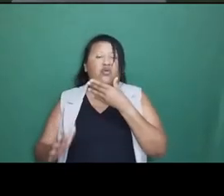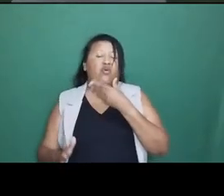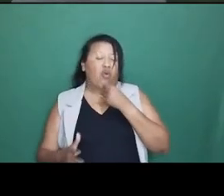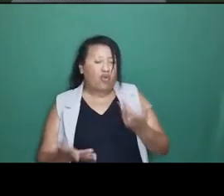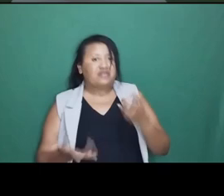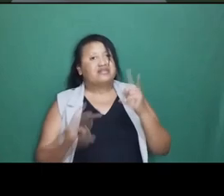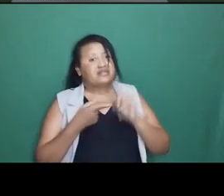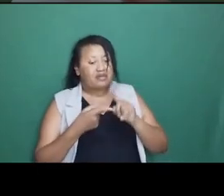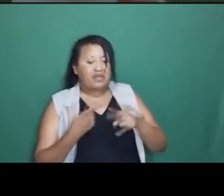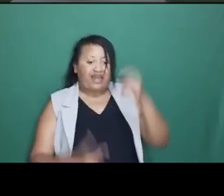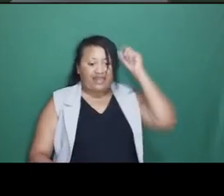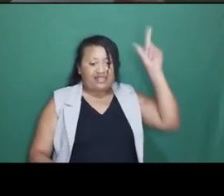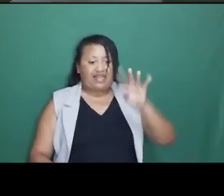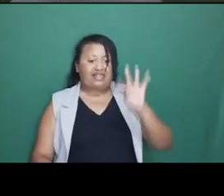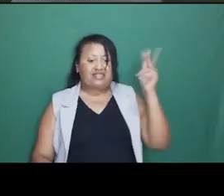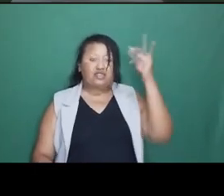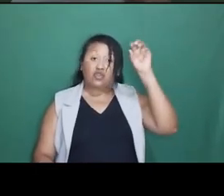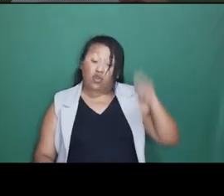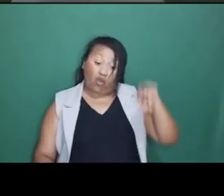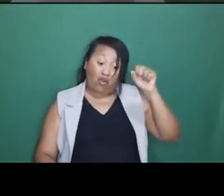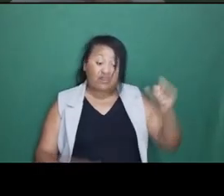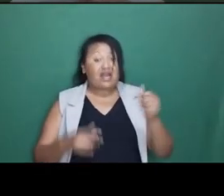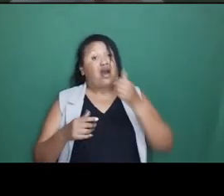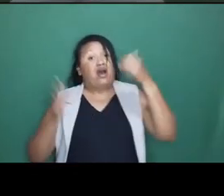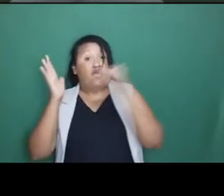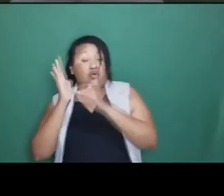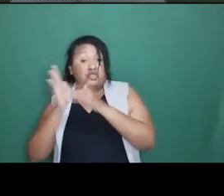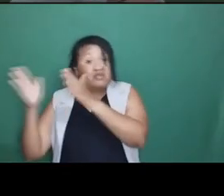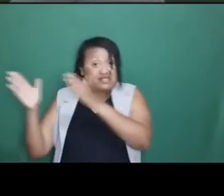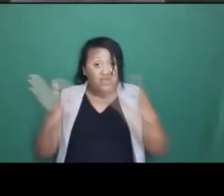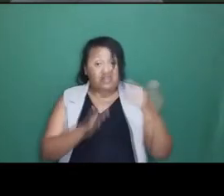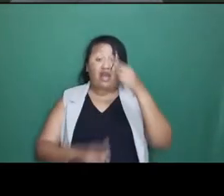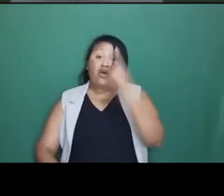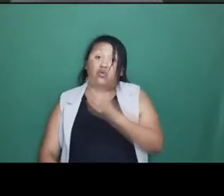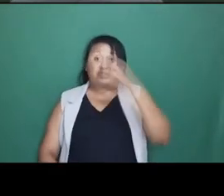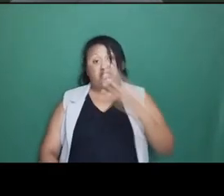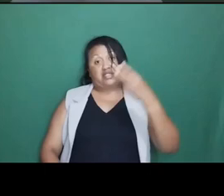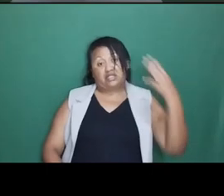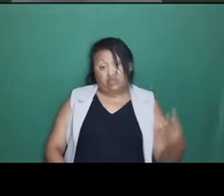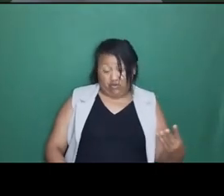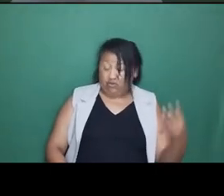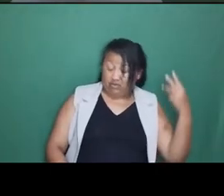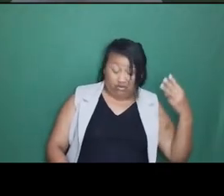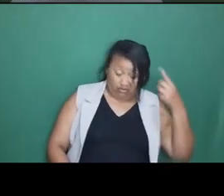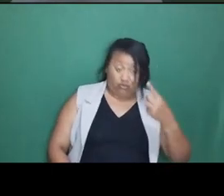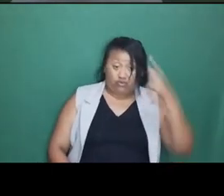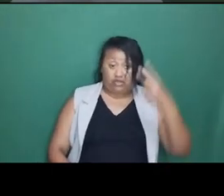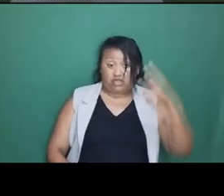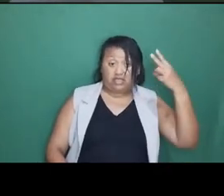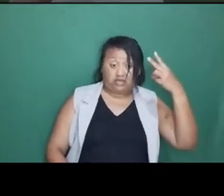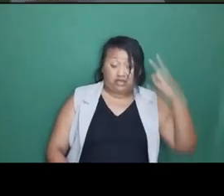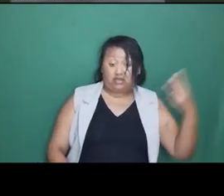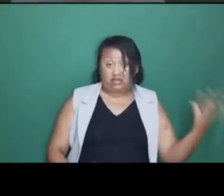Hobbes até pela essa última sequência um três e dois você chega a resposta certa que a resposta